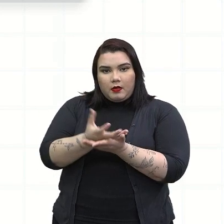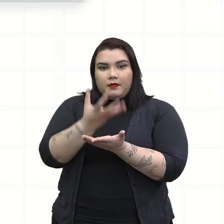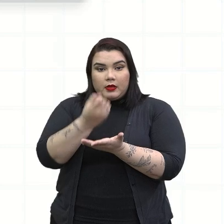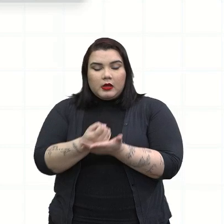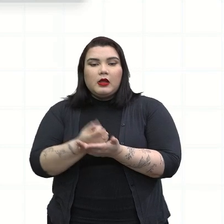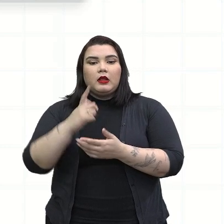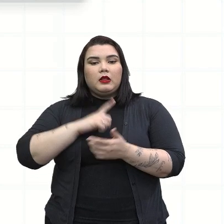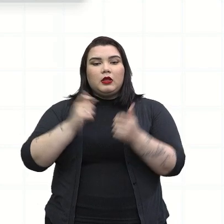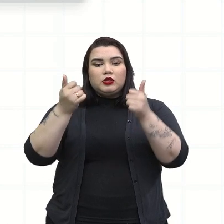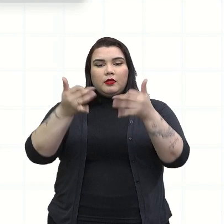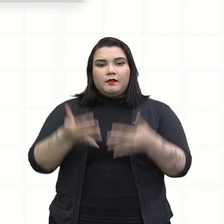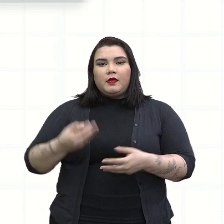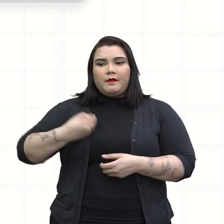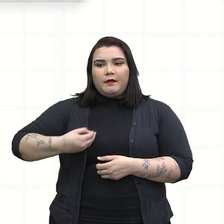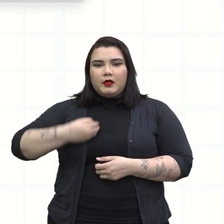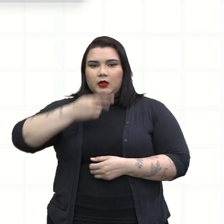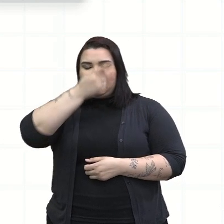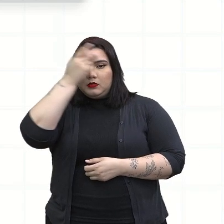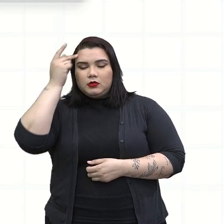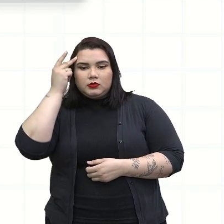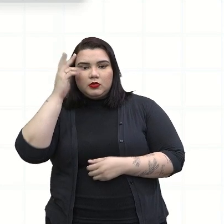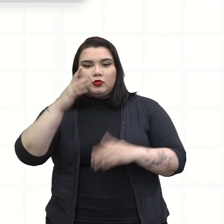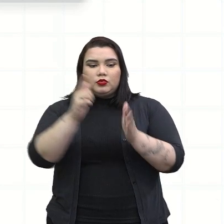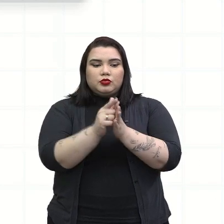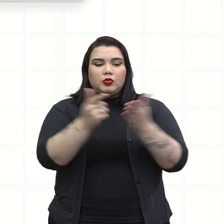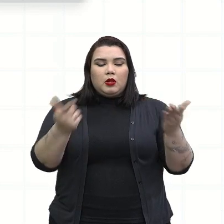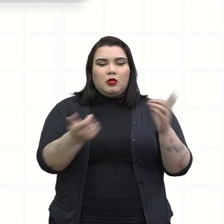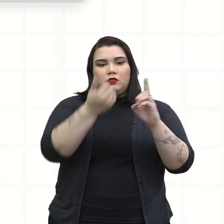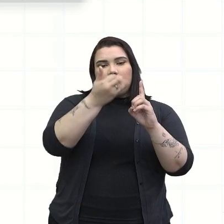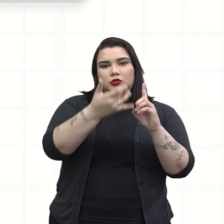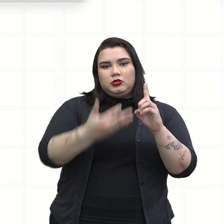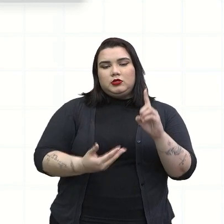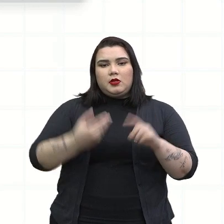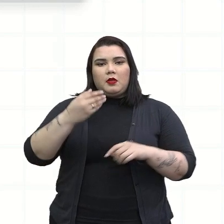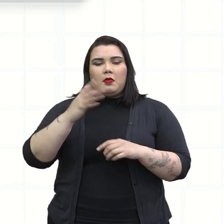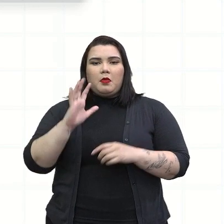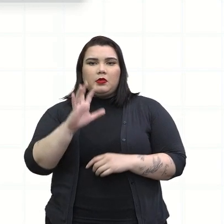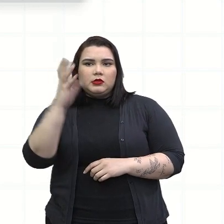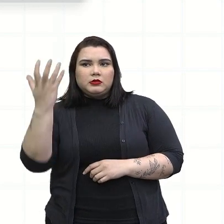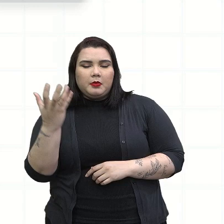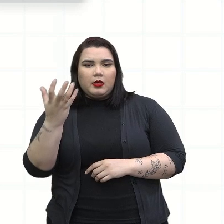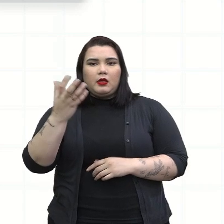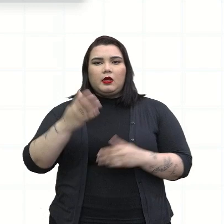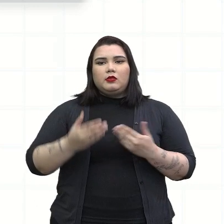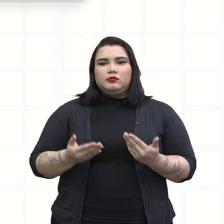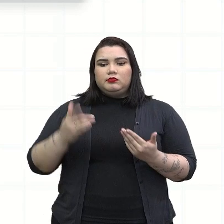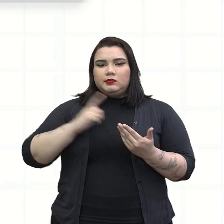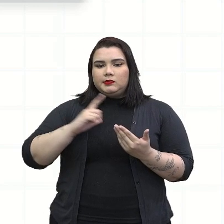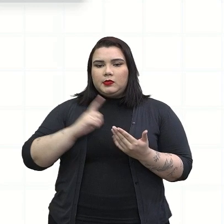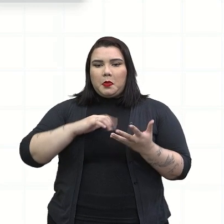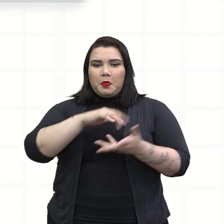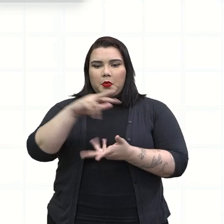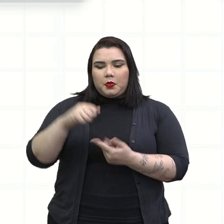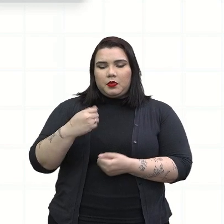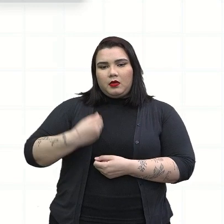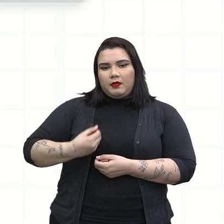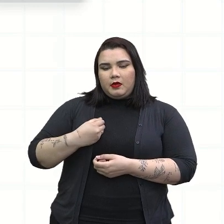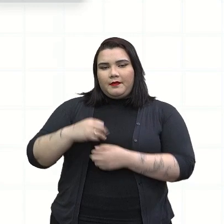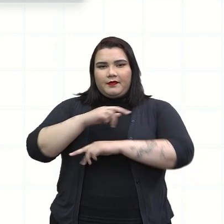a pessoa, e o jornal aí está descrevendo a situação que se encontra o mundo,